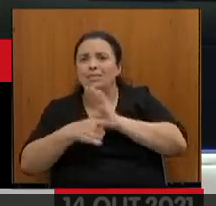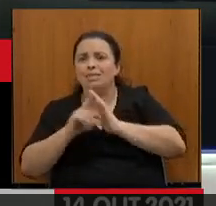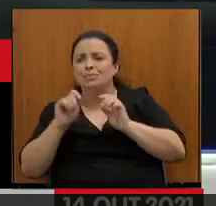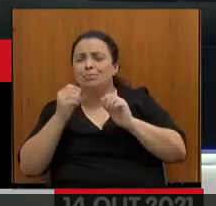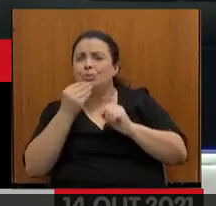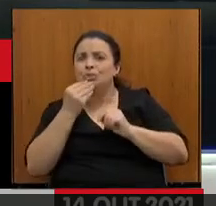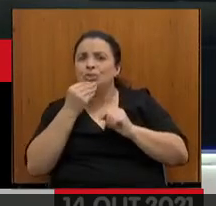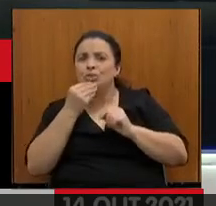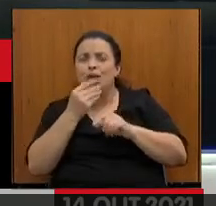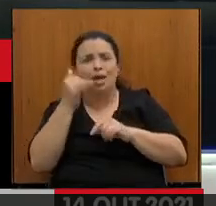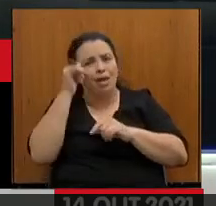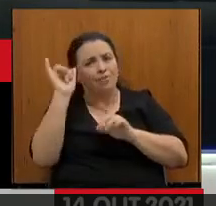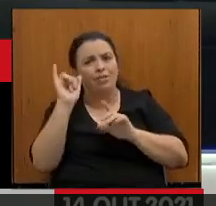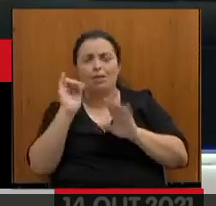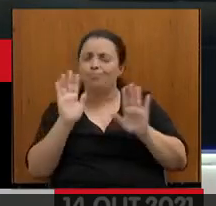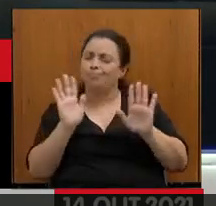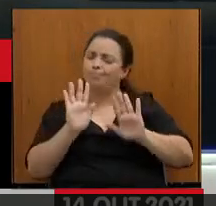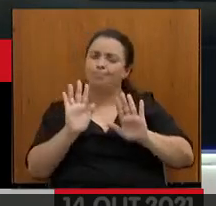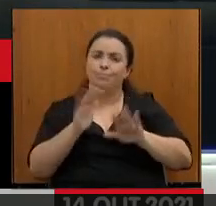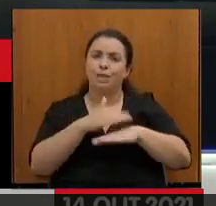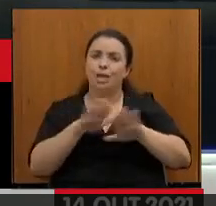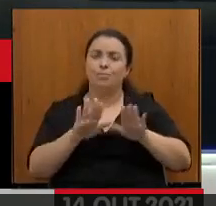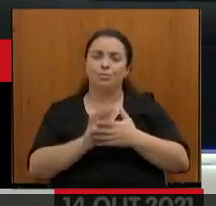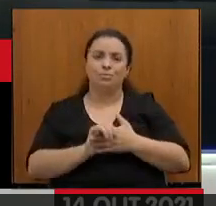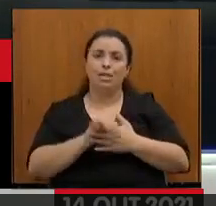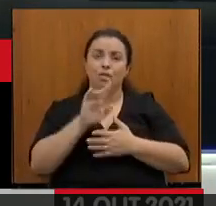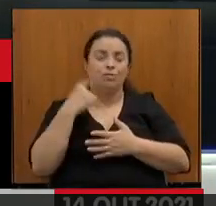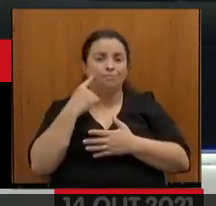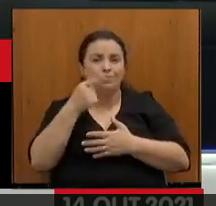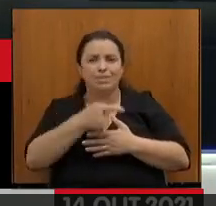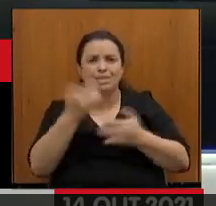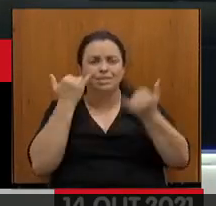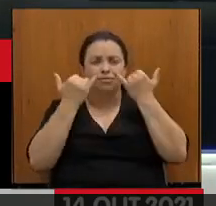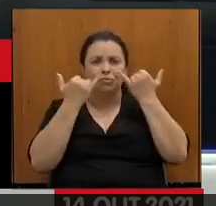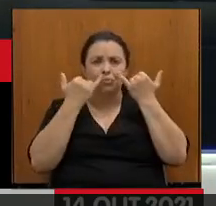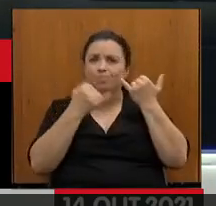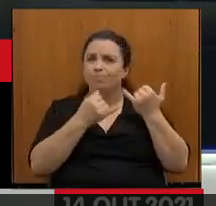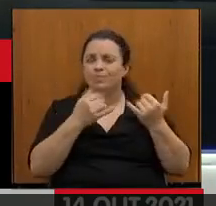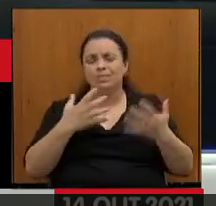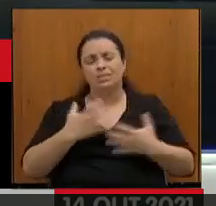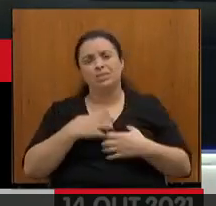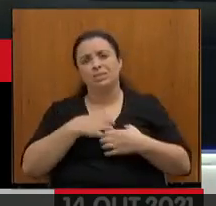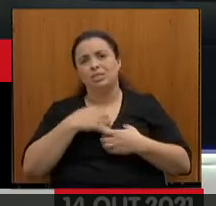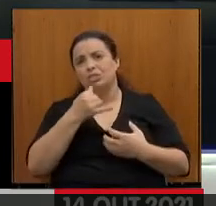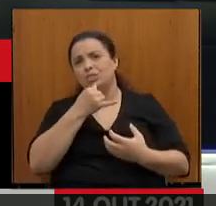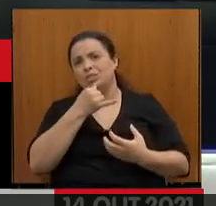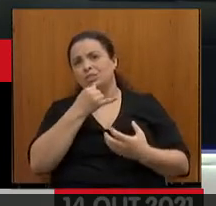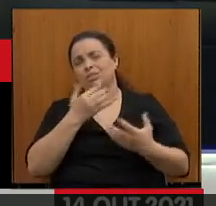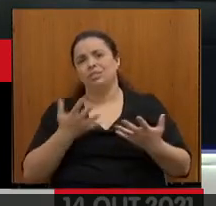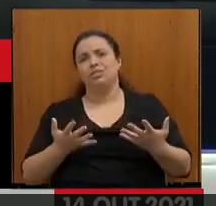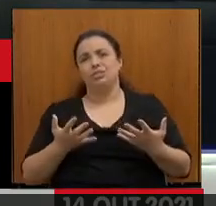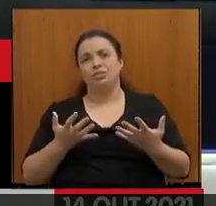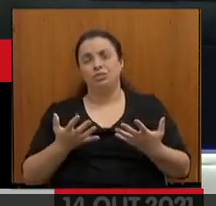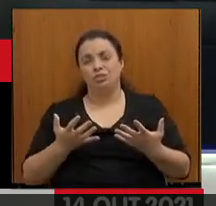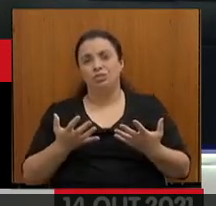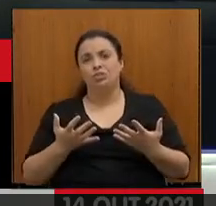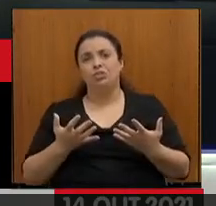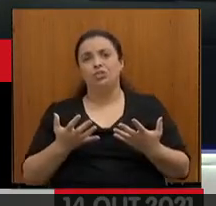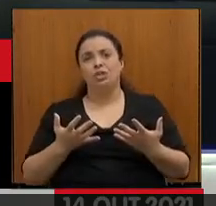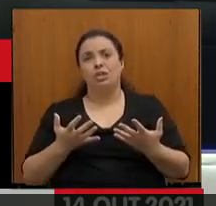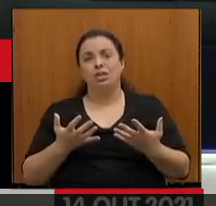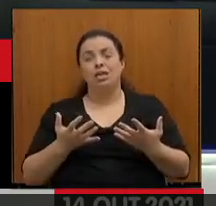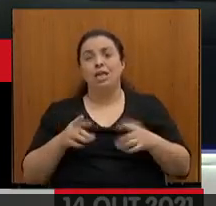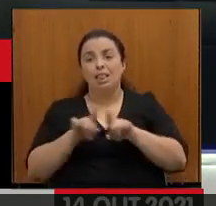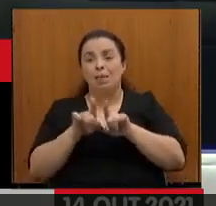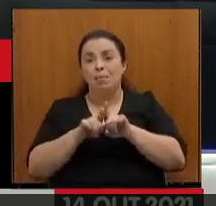os números mineiros estão muito distantes também dos números de mortalidade infantil, do